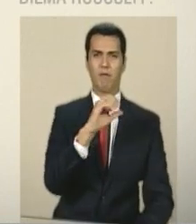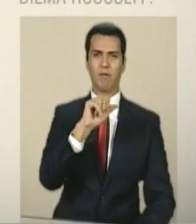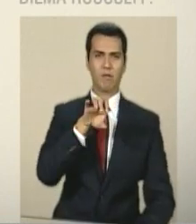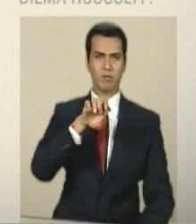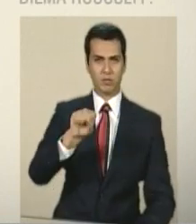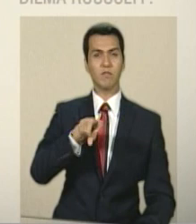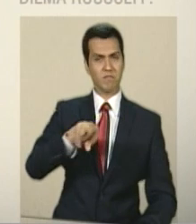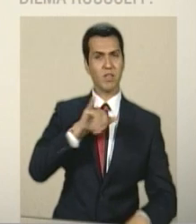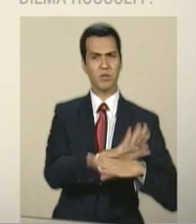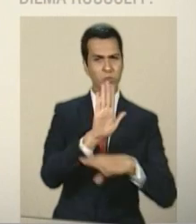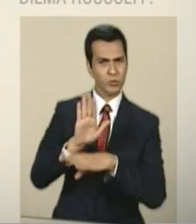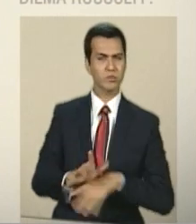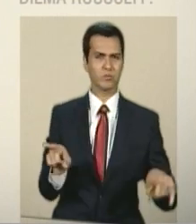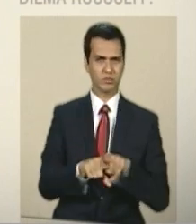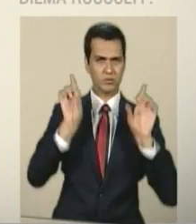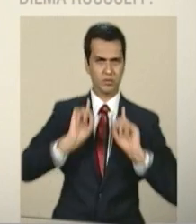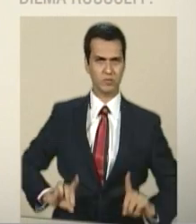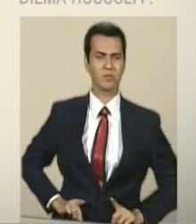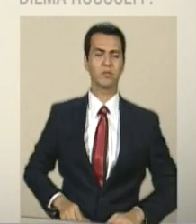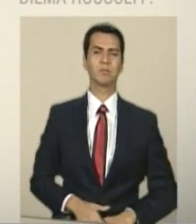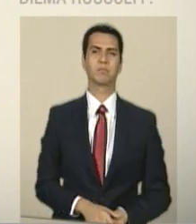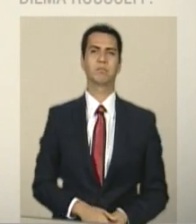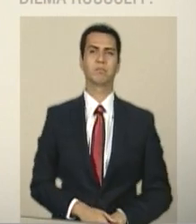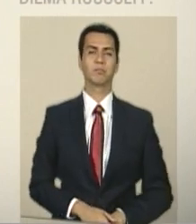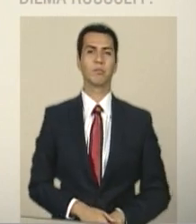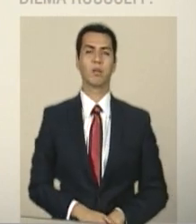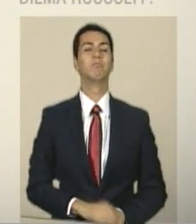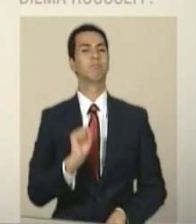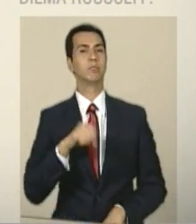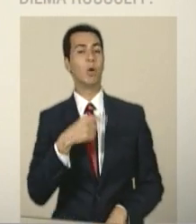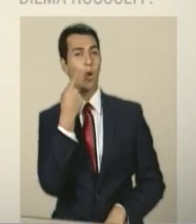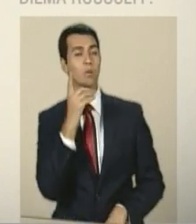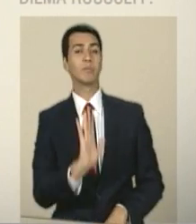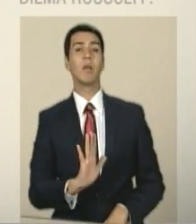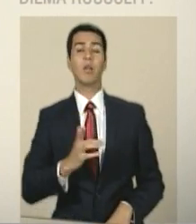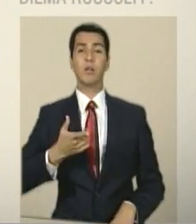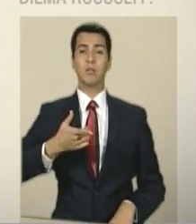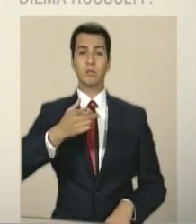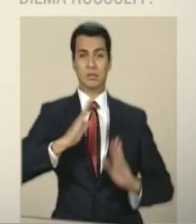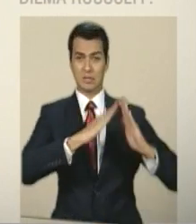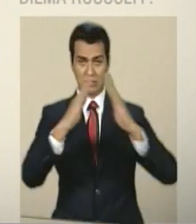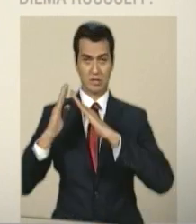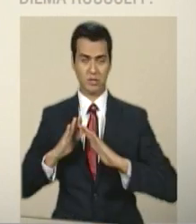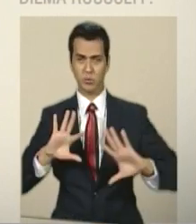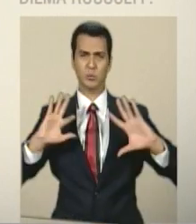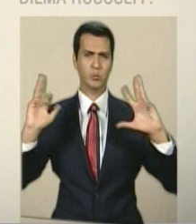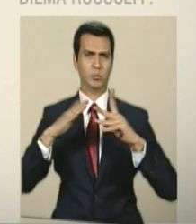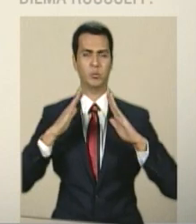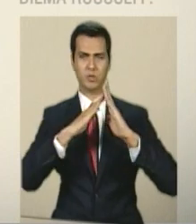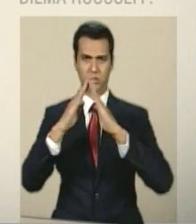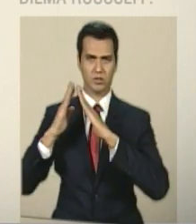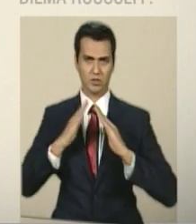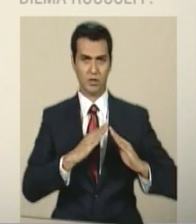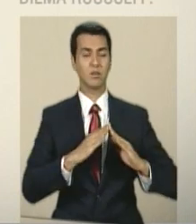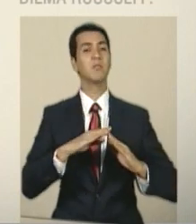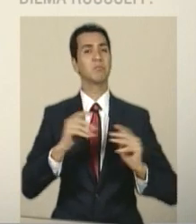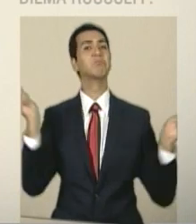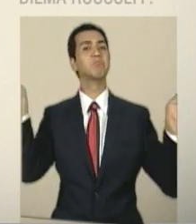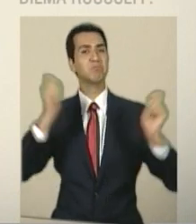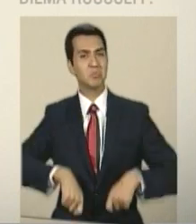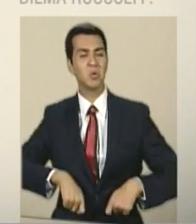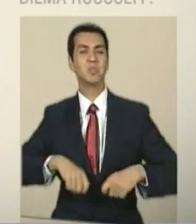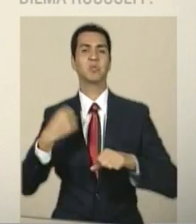todas as casas destinadas às famílias que ganham até R 1.600 serão adaptáveis